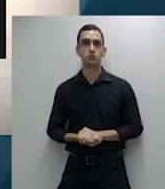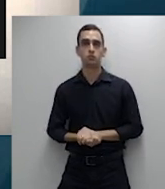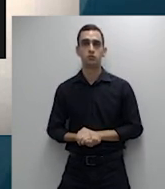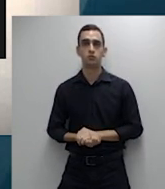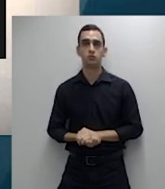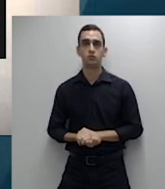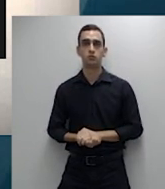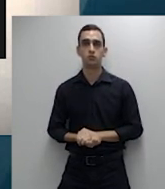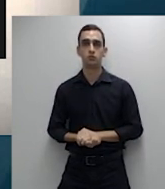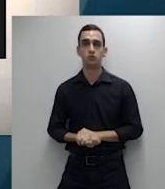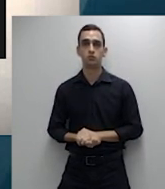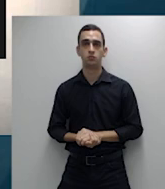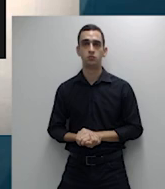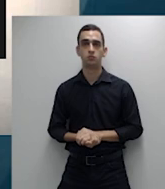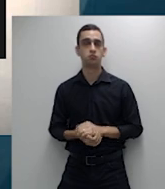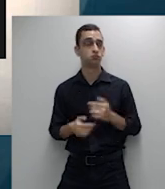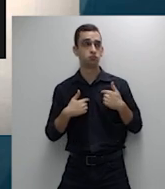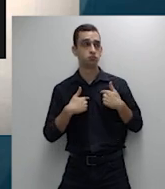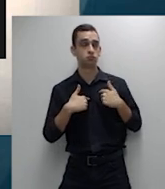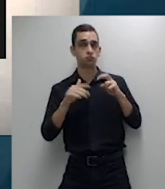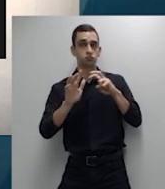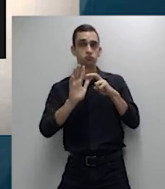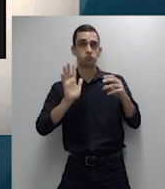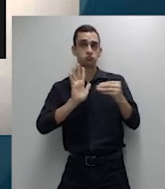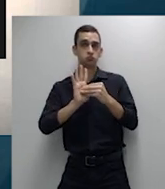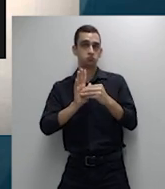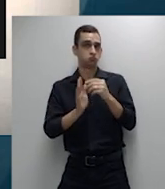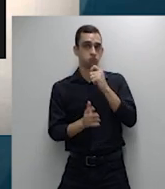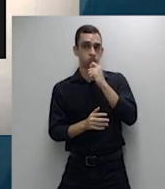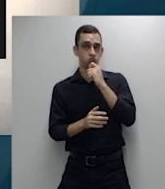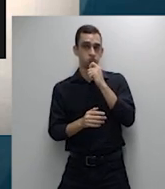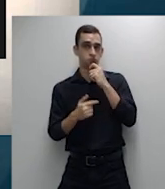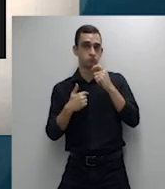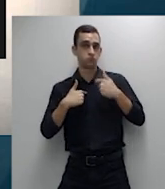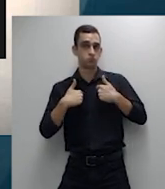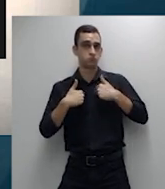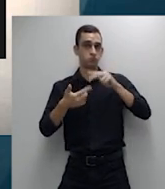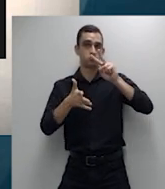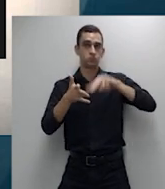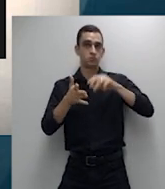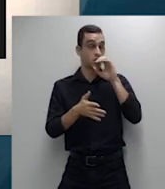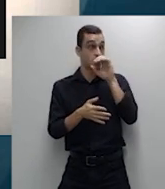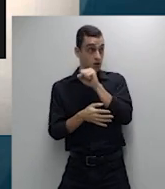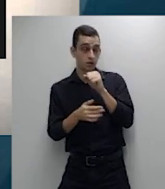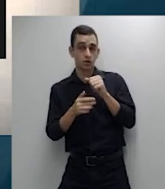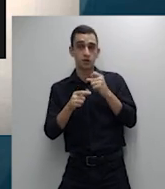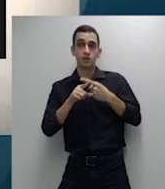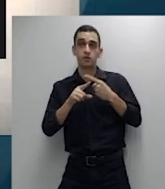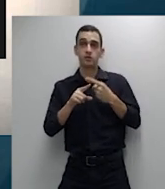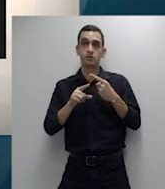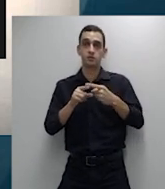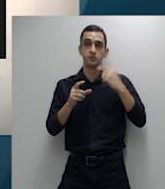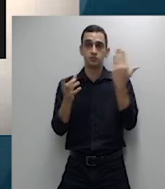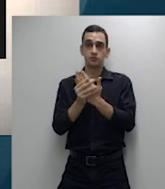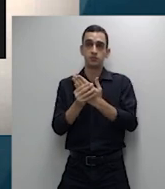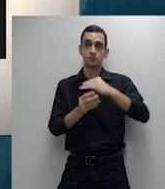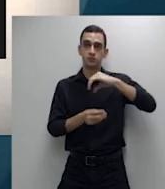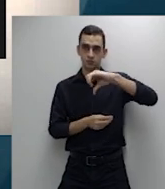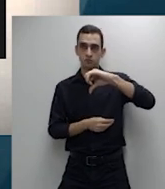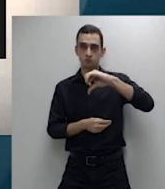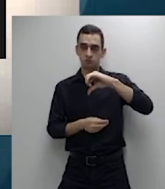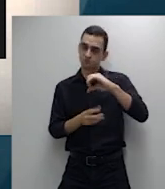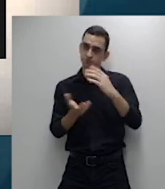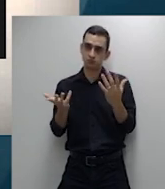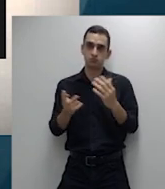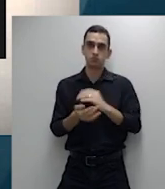o seu presente eu não vou nem ler a imensa toda para abreviar que hoje nós temos nove processos então dois copos só